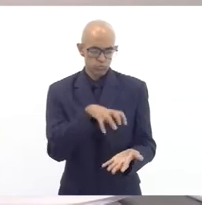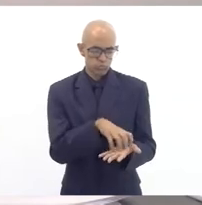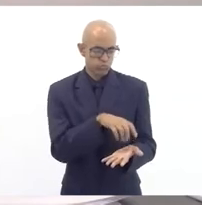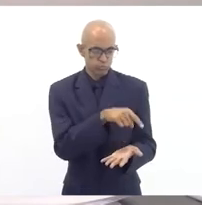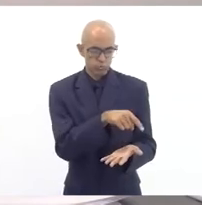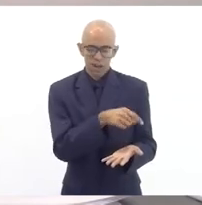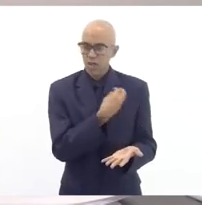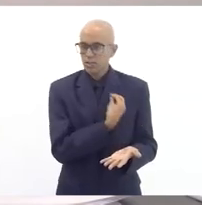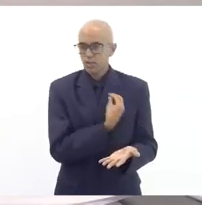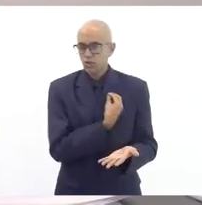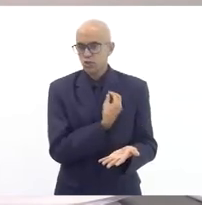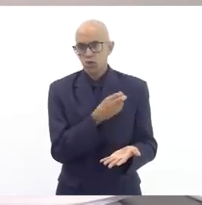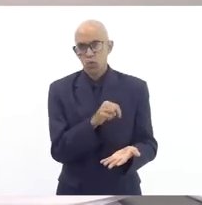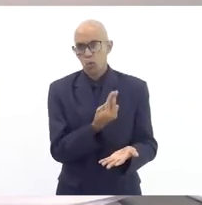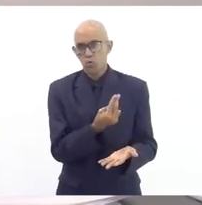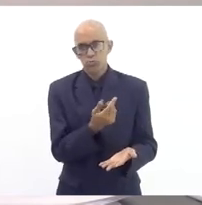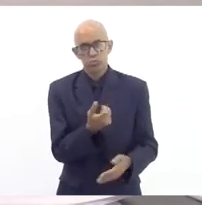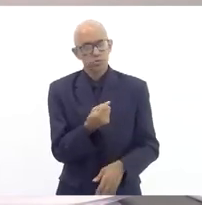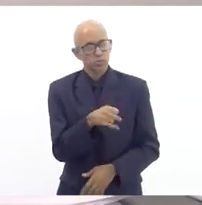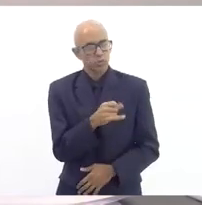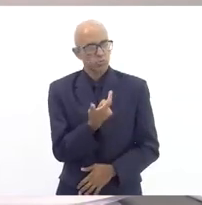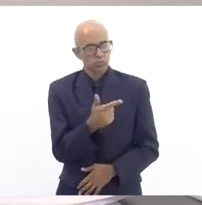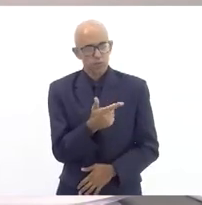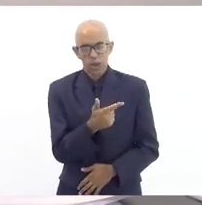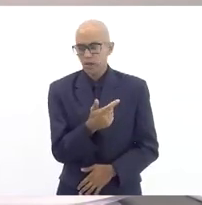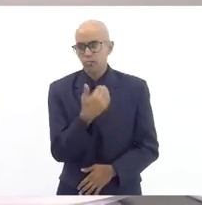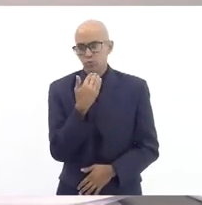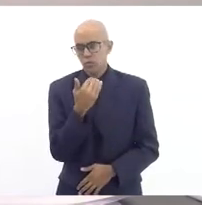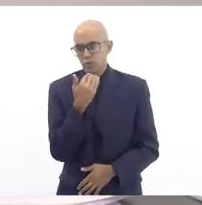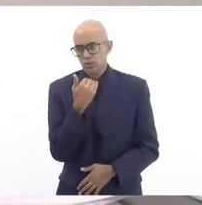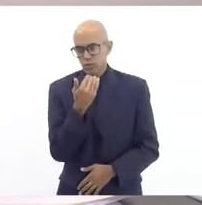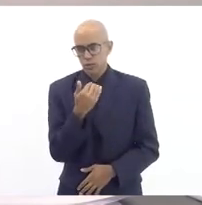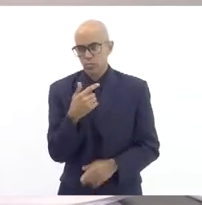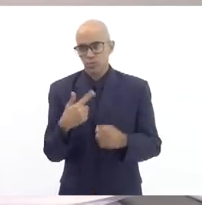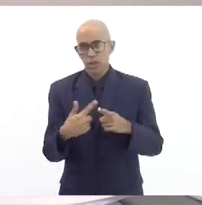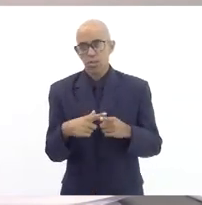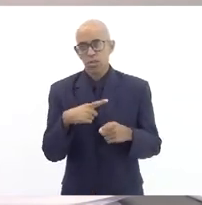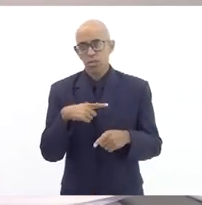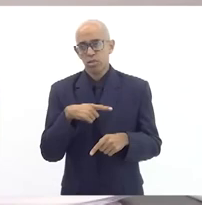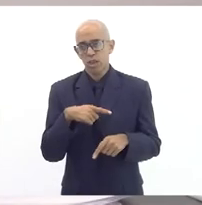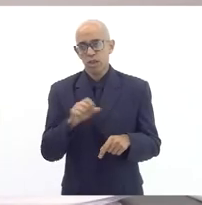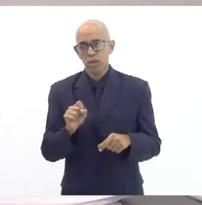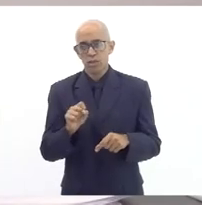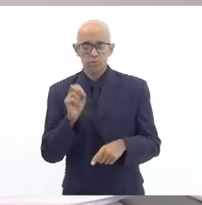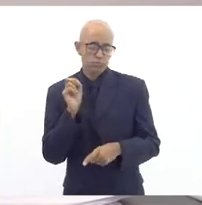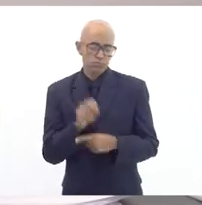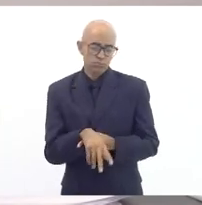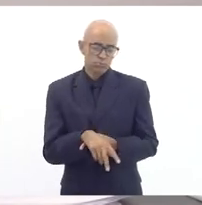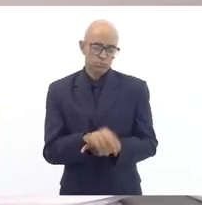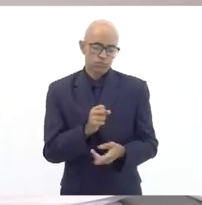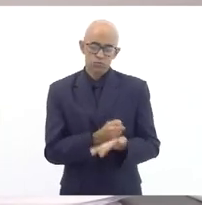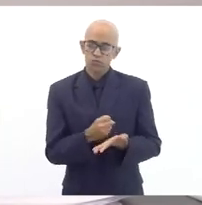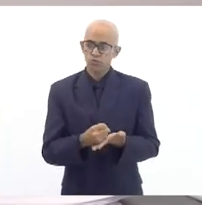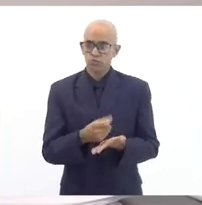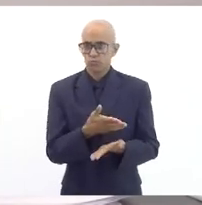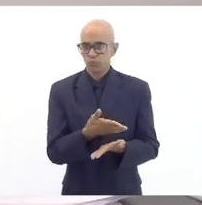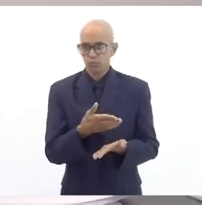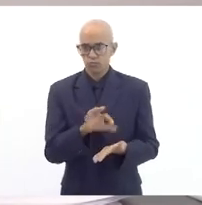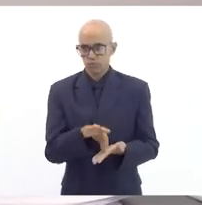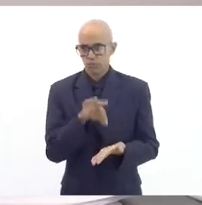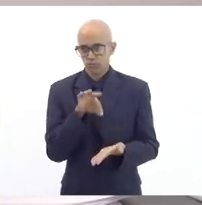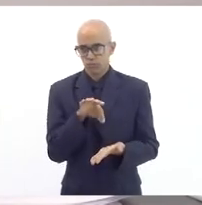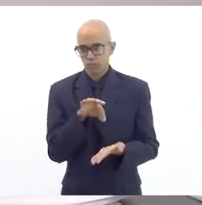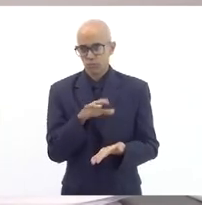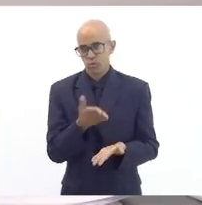faz parte. O que existe, na verdade, são os cargos comissionados. Quem tem direito são os conselheiros. E aqui eu estou fazendo aqui desmérito a